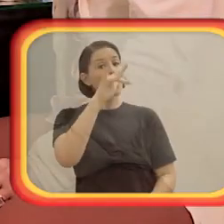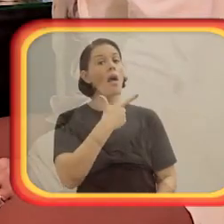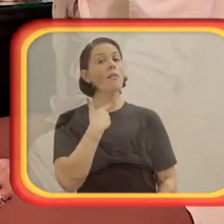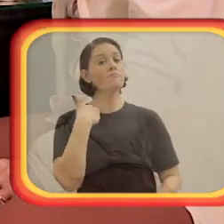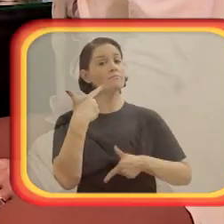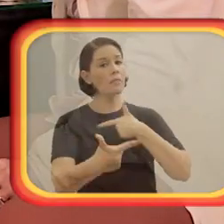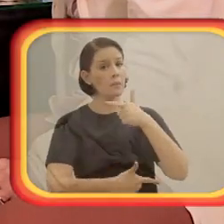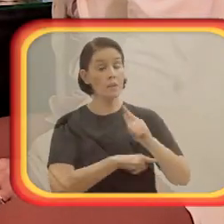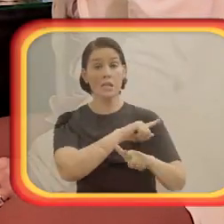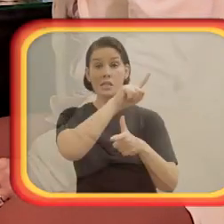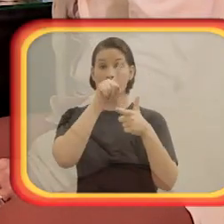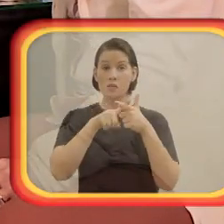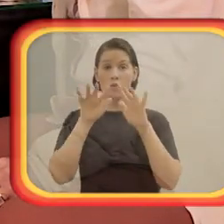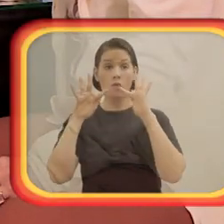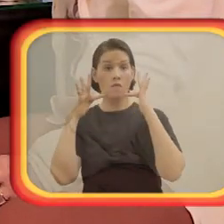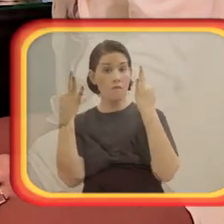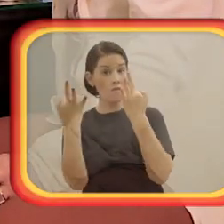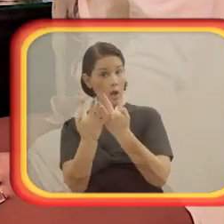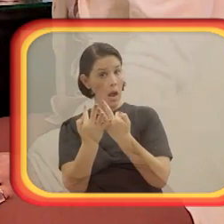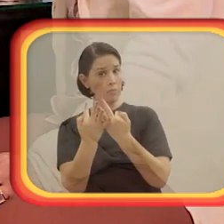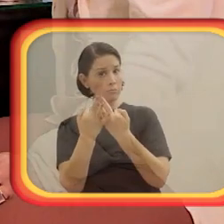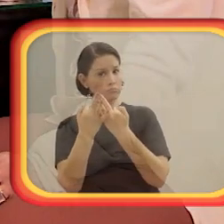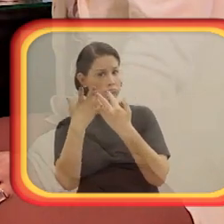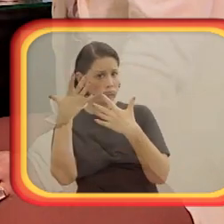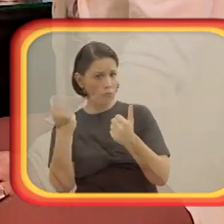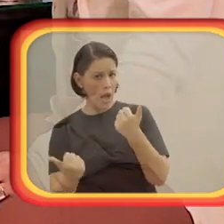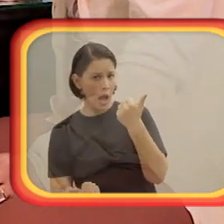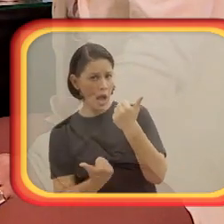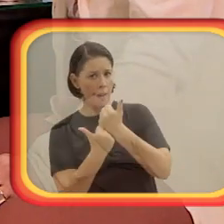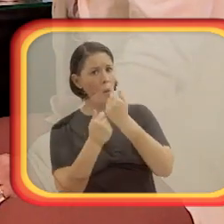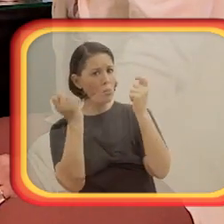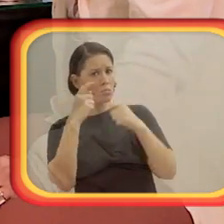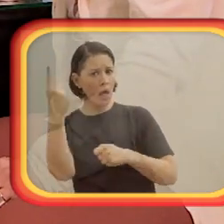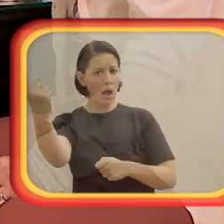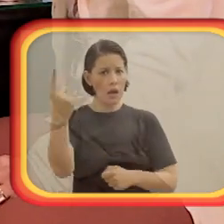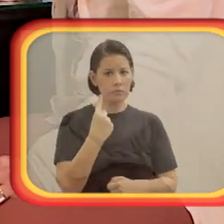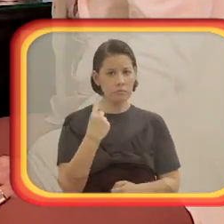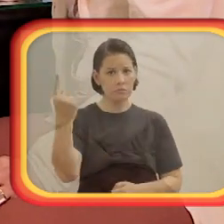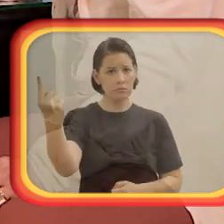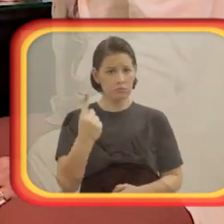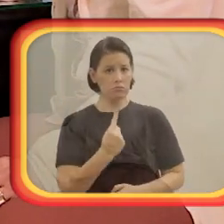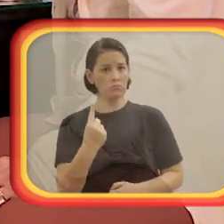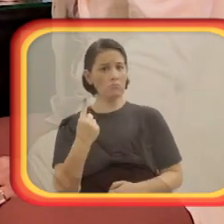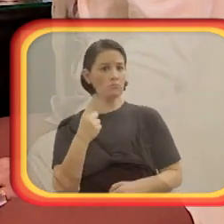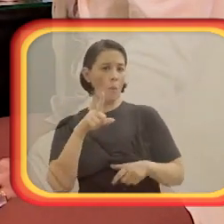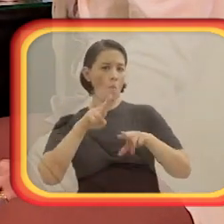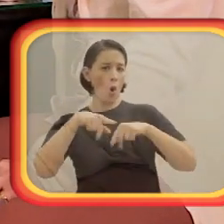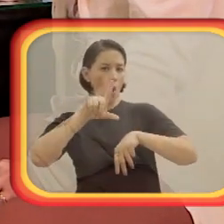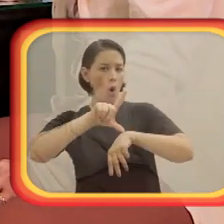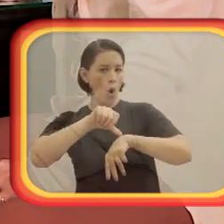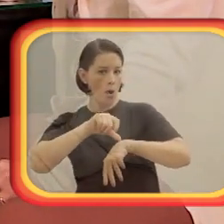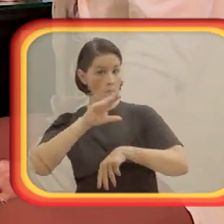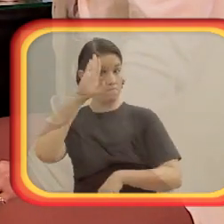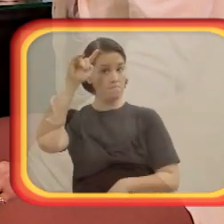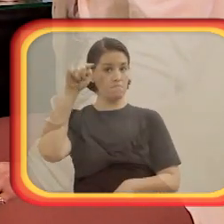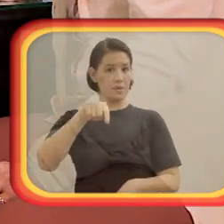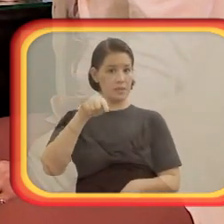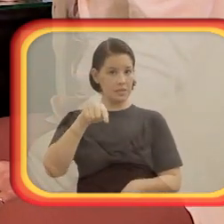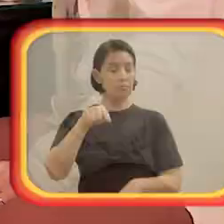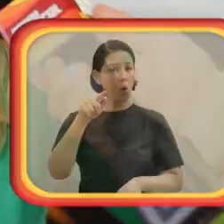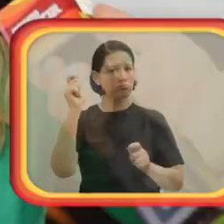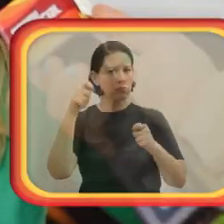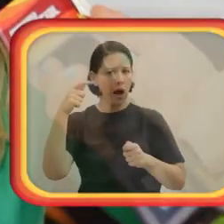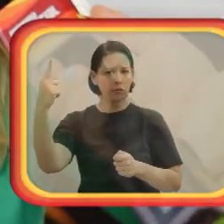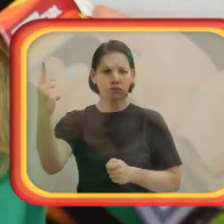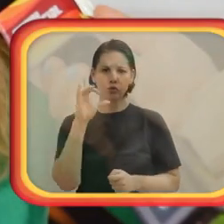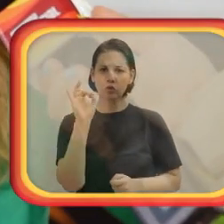pessoa trabalhe, se ele tem condições de vir até o local, a questão do horário, principalmente se ele tem coordenação